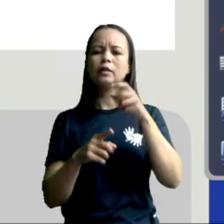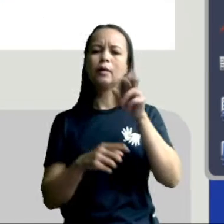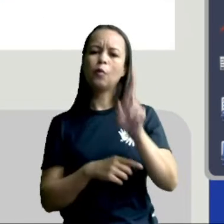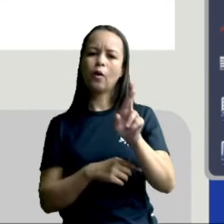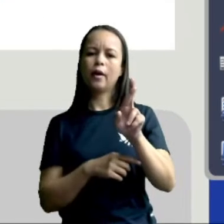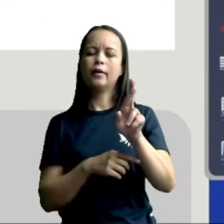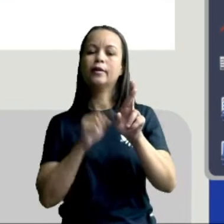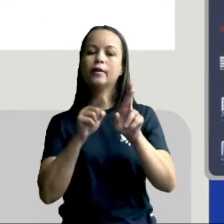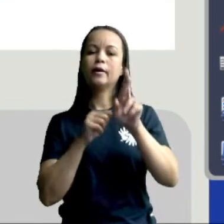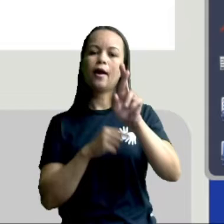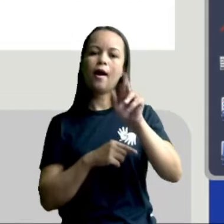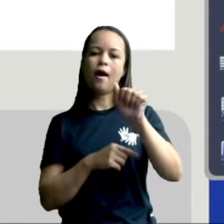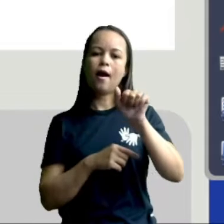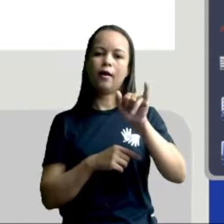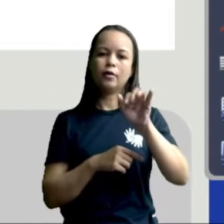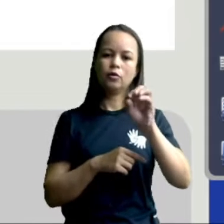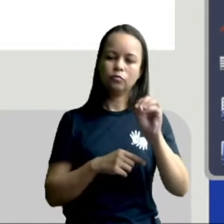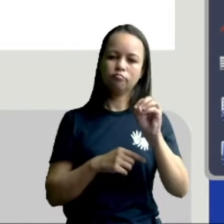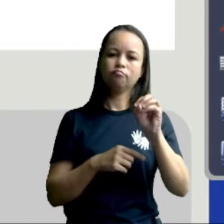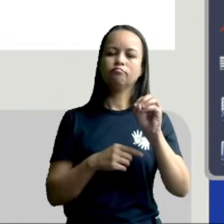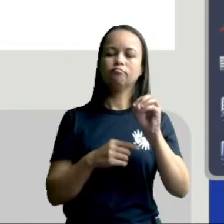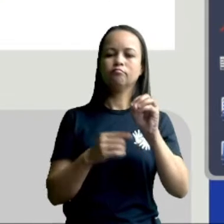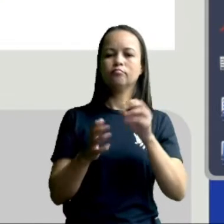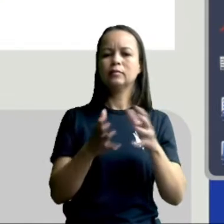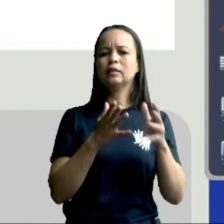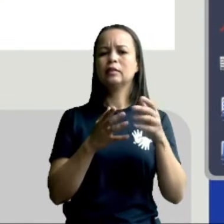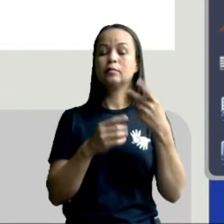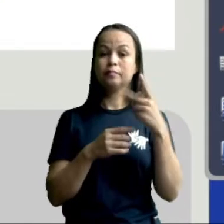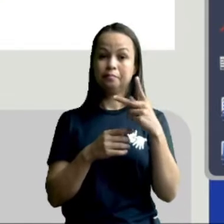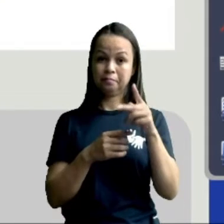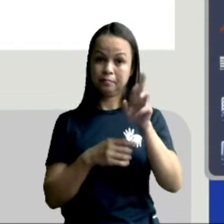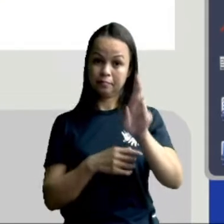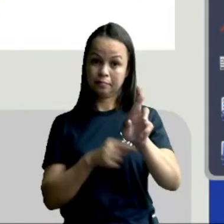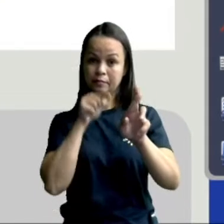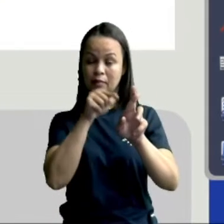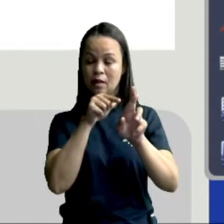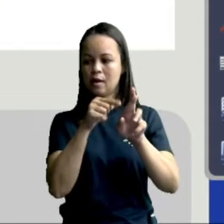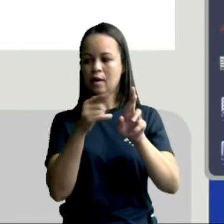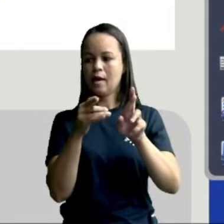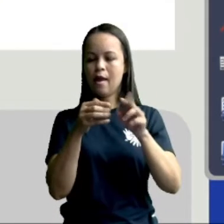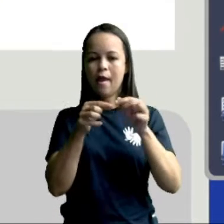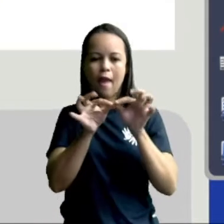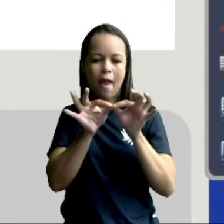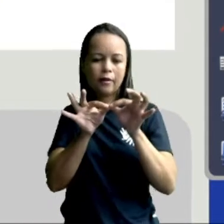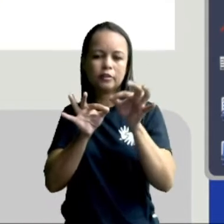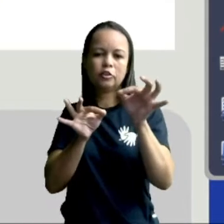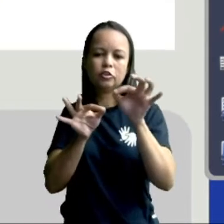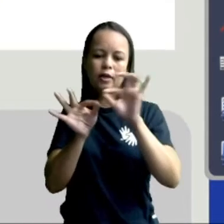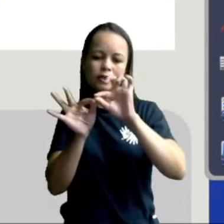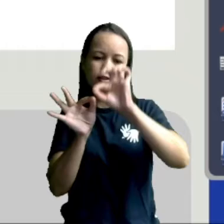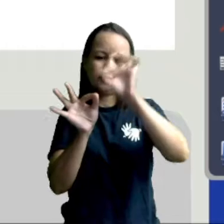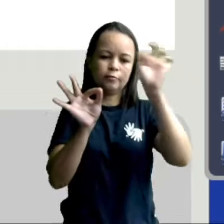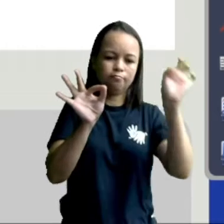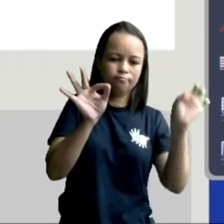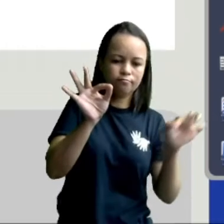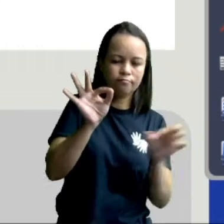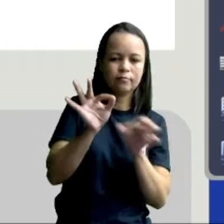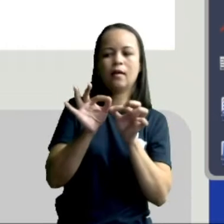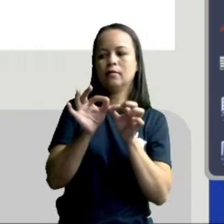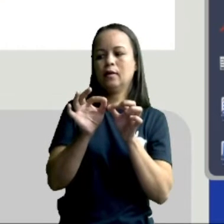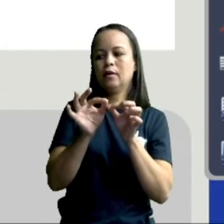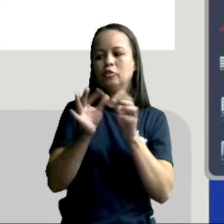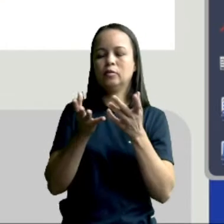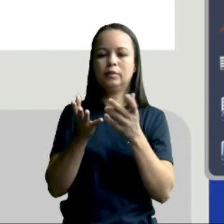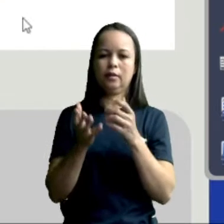o raio da circunferência. E raio, por sua vez, é a distância do centro até a extremidade,